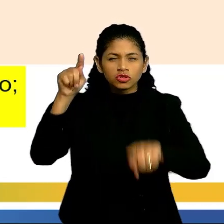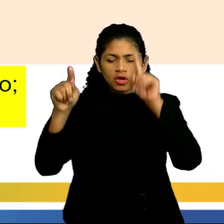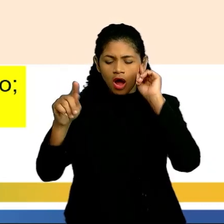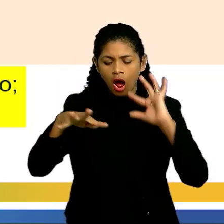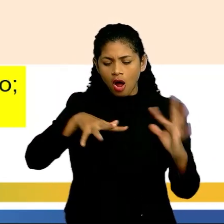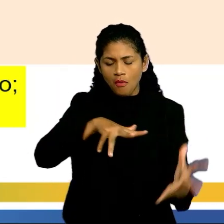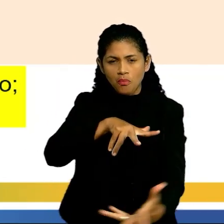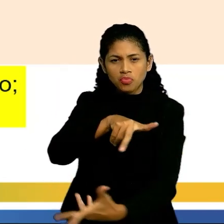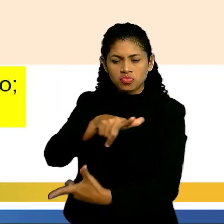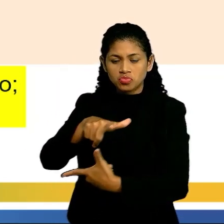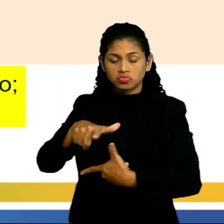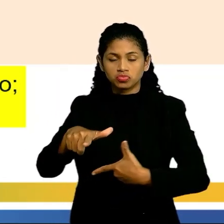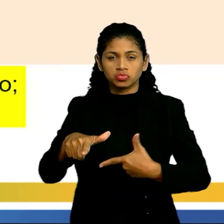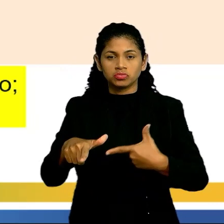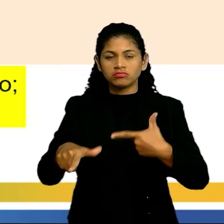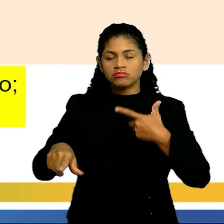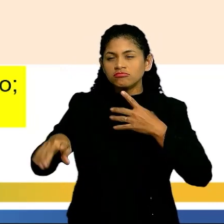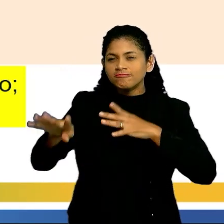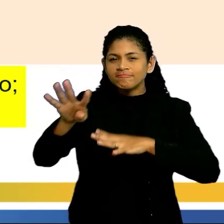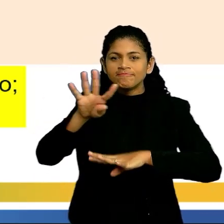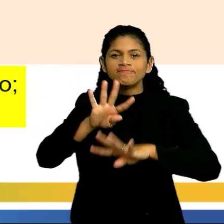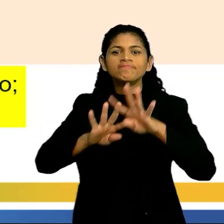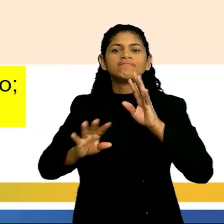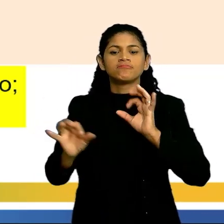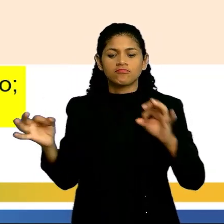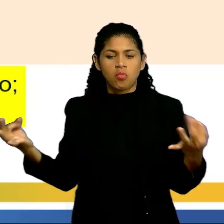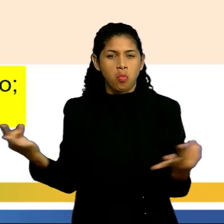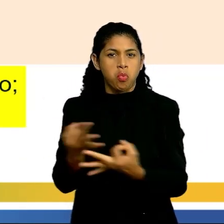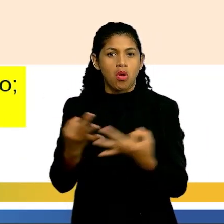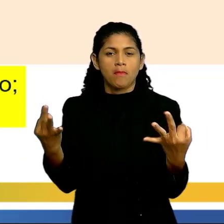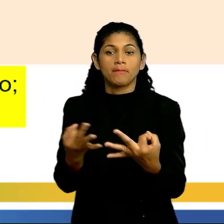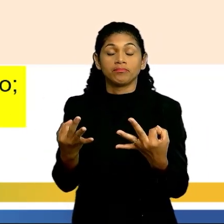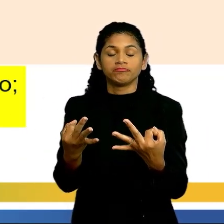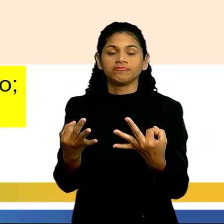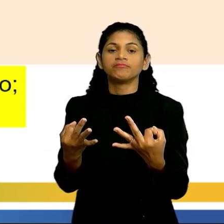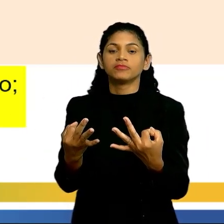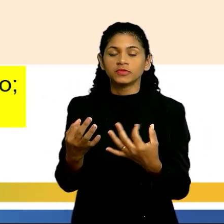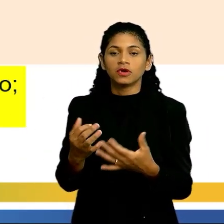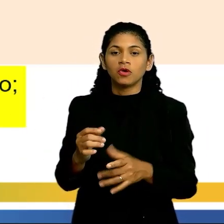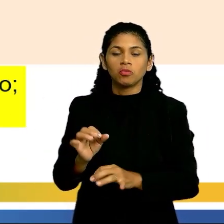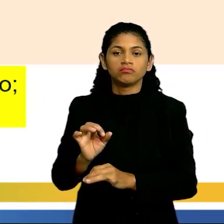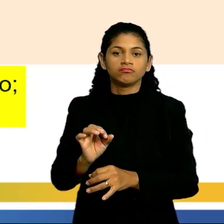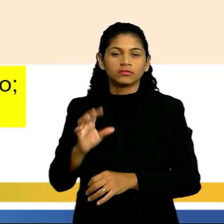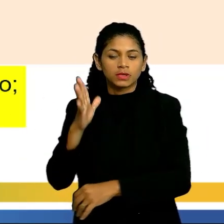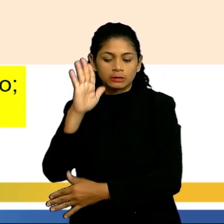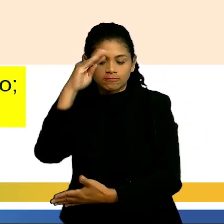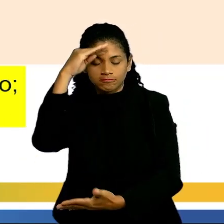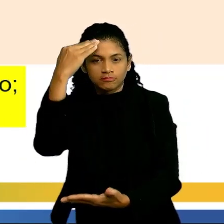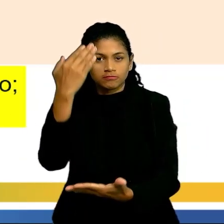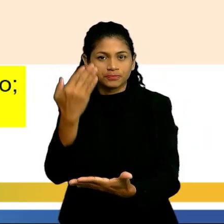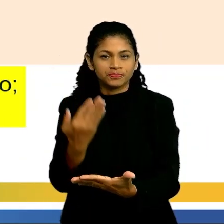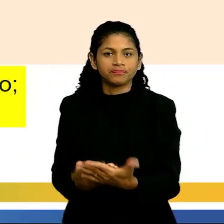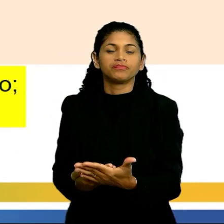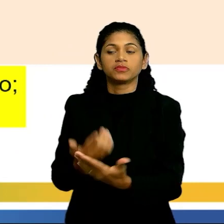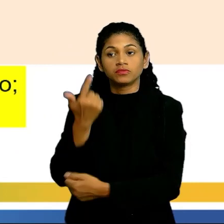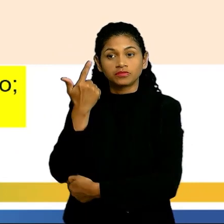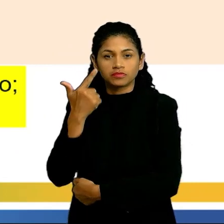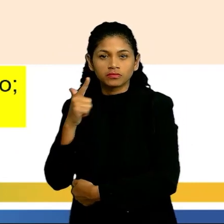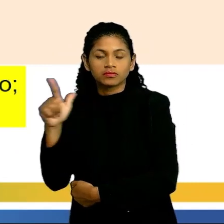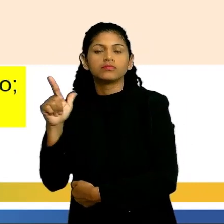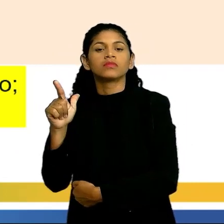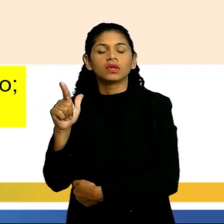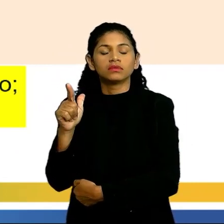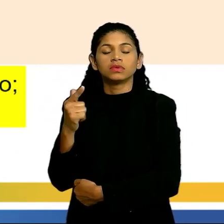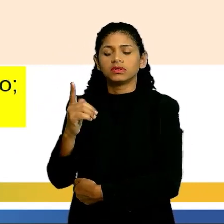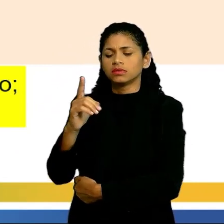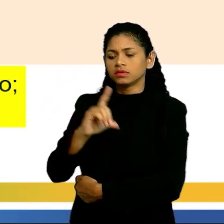passam a negar o mundo real. É isso que ele vai pensar. Então, a existência de outra vida, a